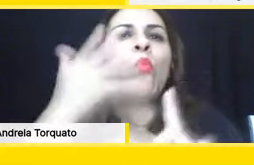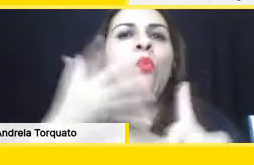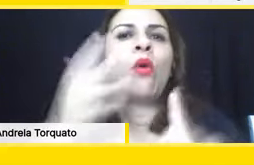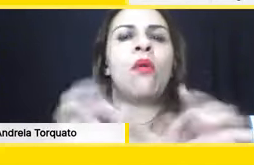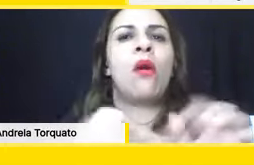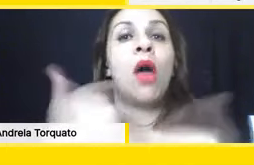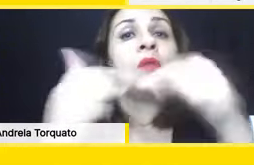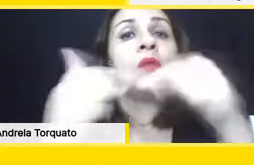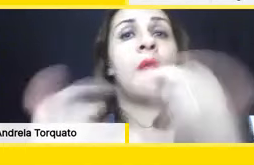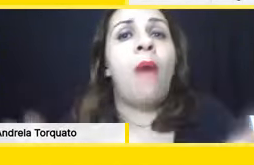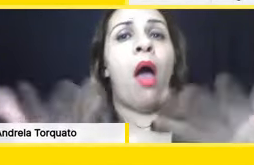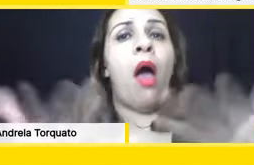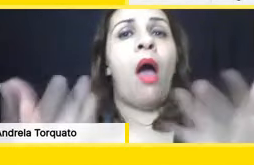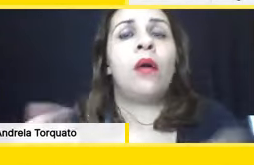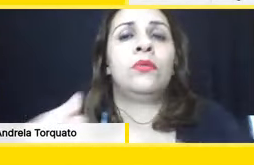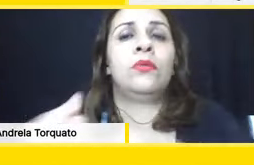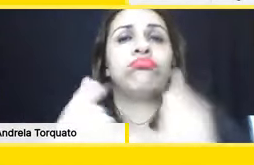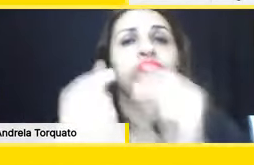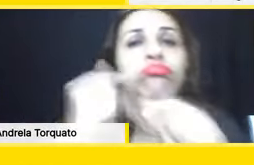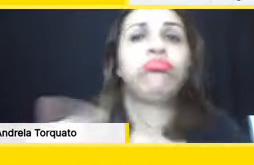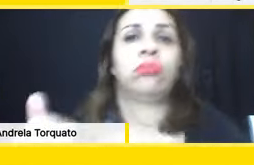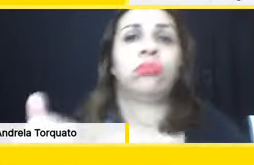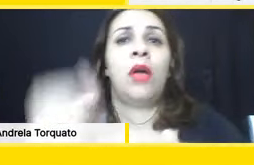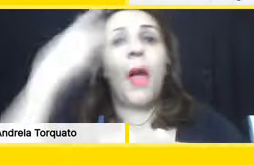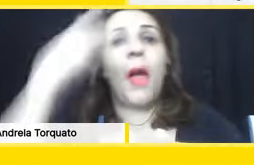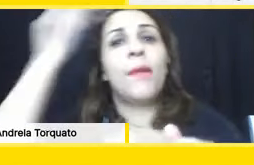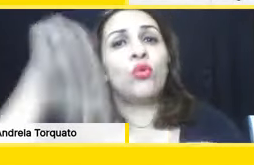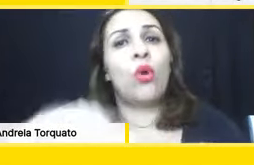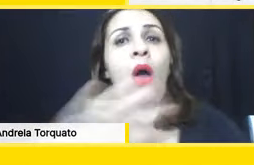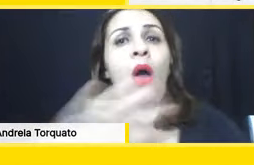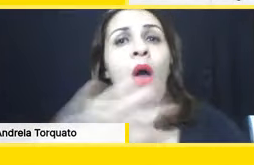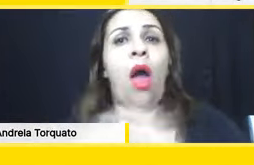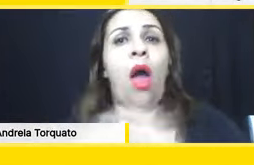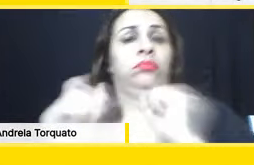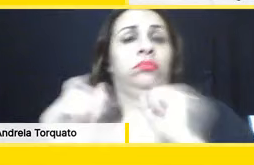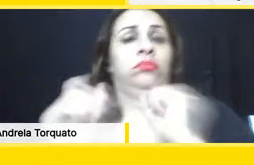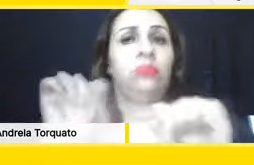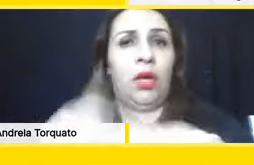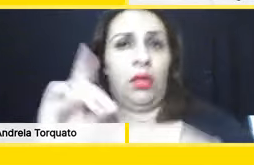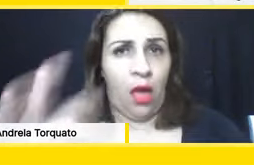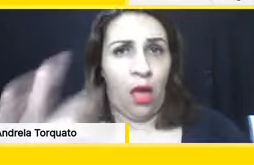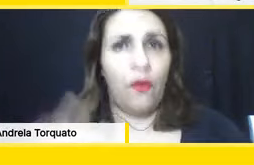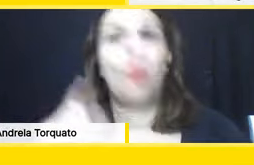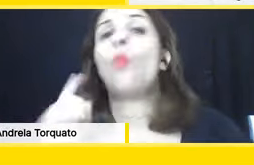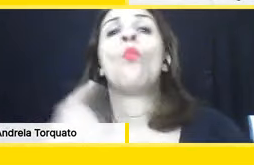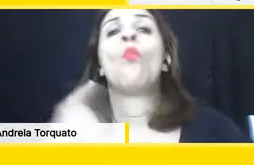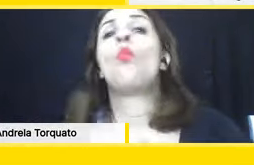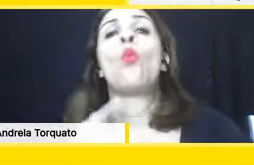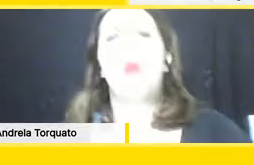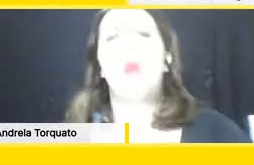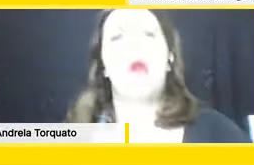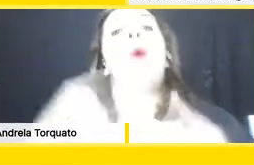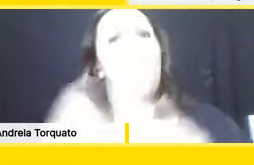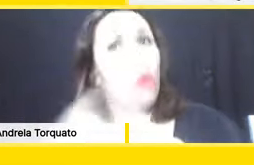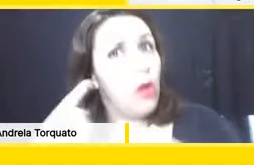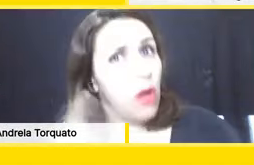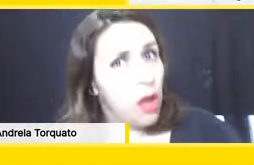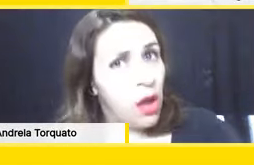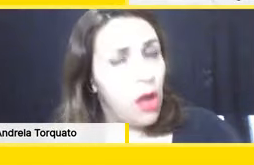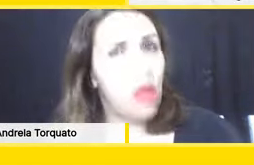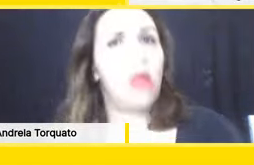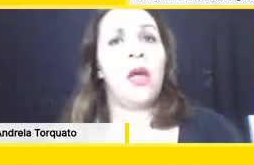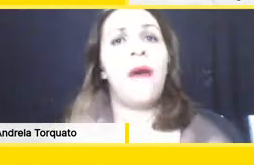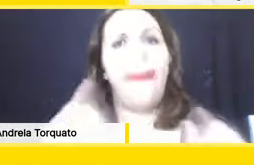renda para pessoa com epilepsia no Distrito Federal. O objetivo dessa lei é nada mais, nada menos nós combatermos